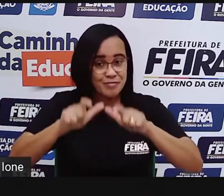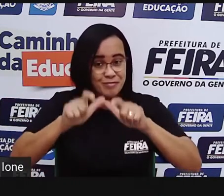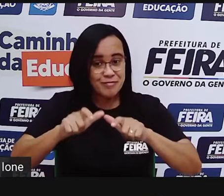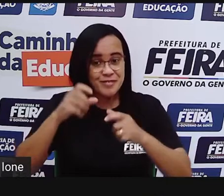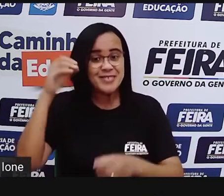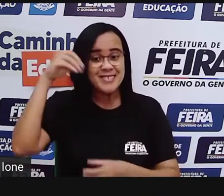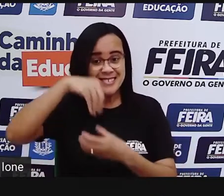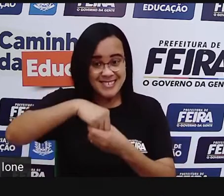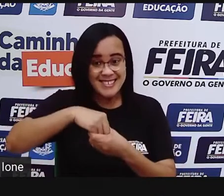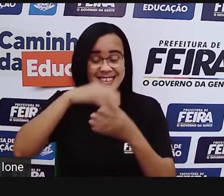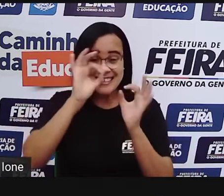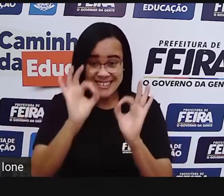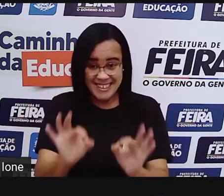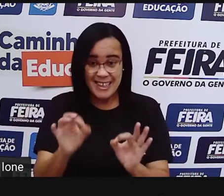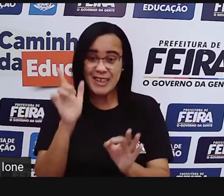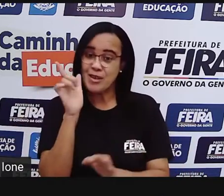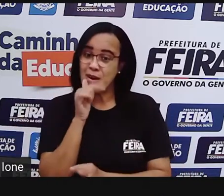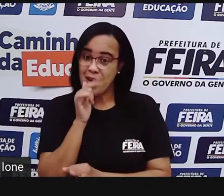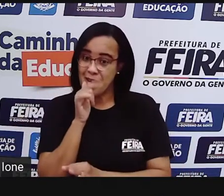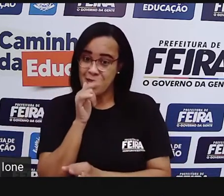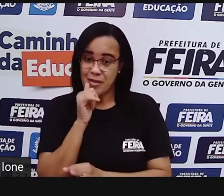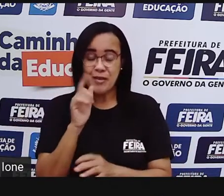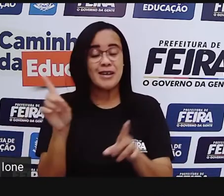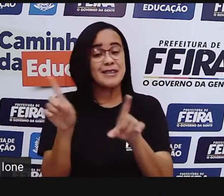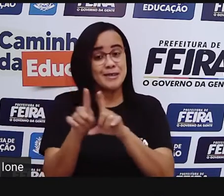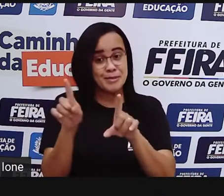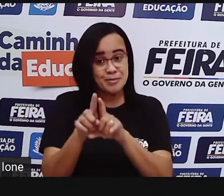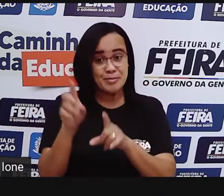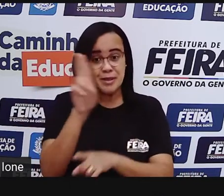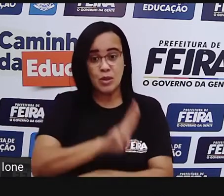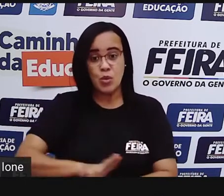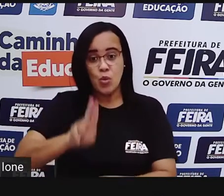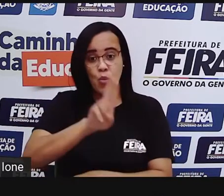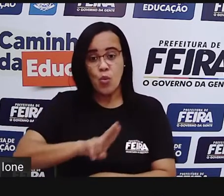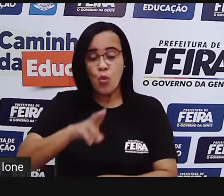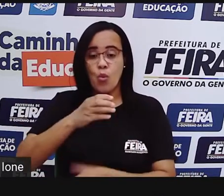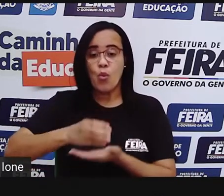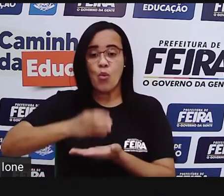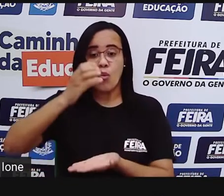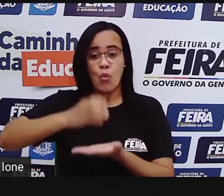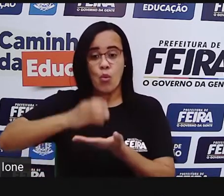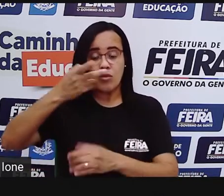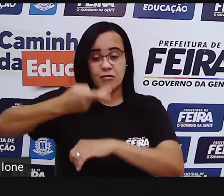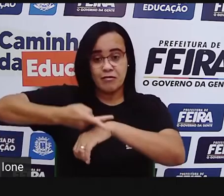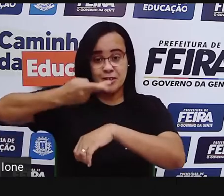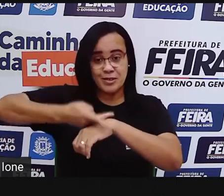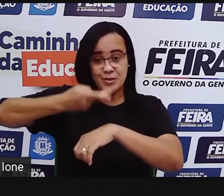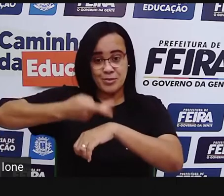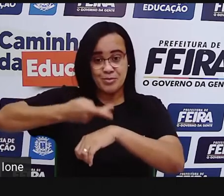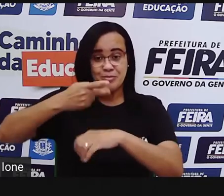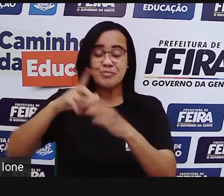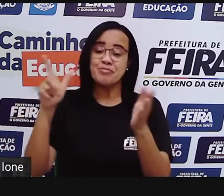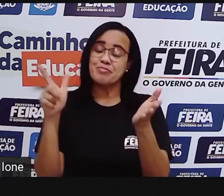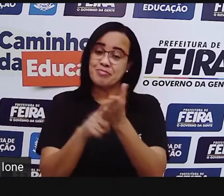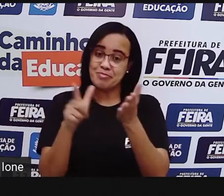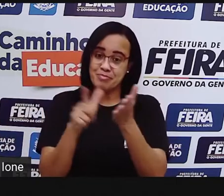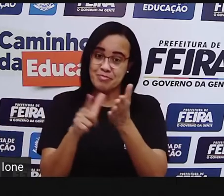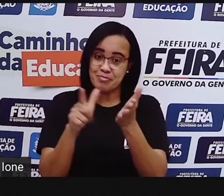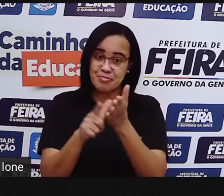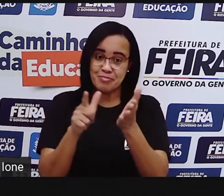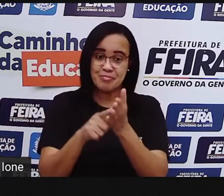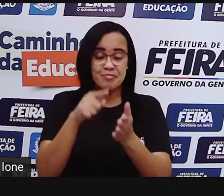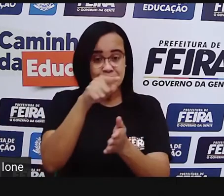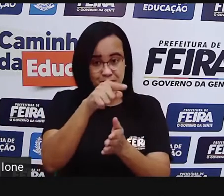utilizar. Vamos precisar também de um copo de vidro. Vamos precisar de papel, pode ser assim,